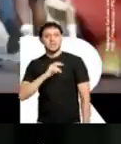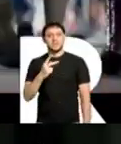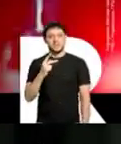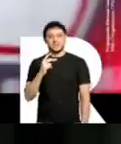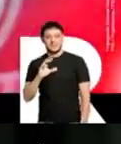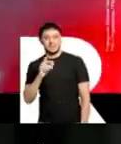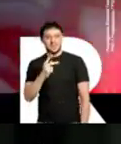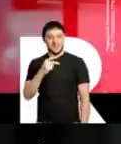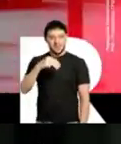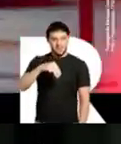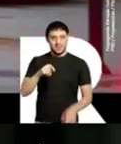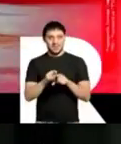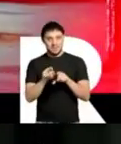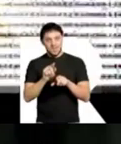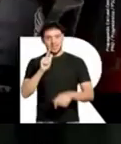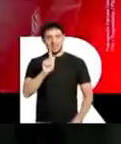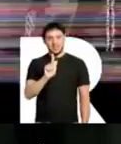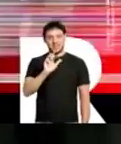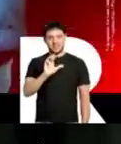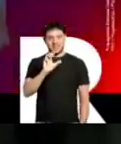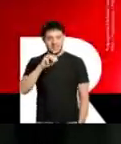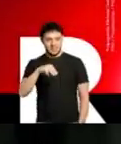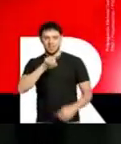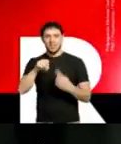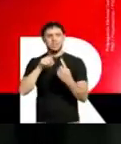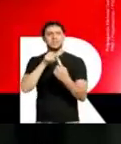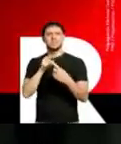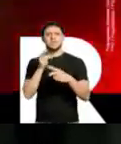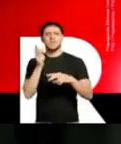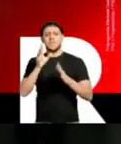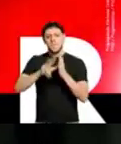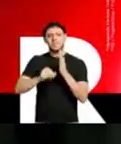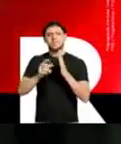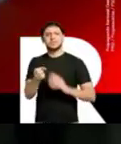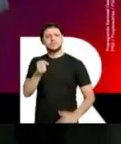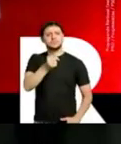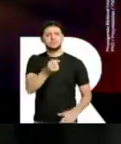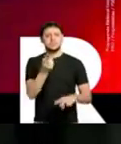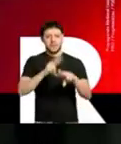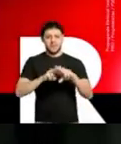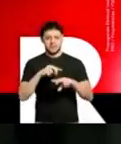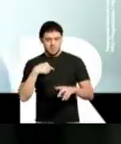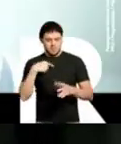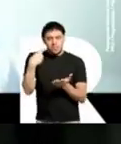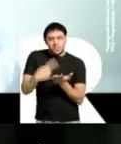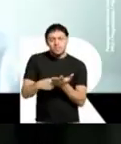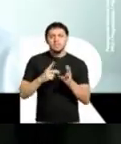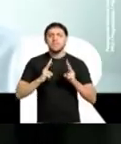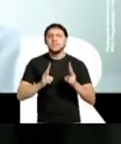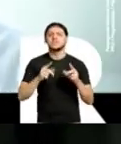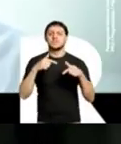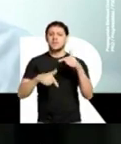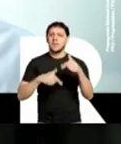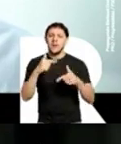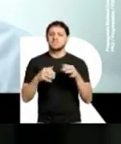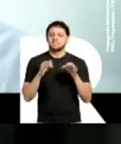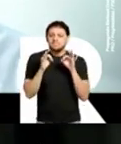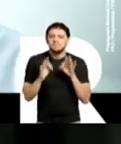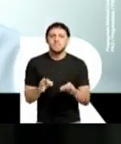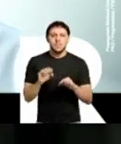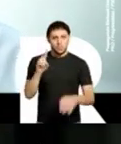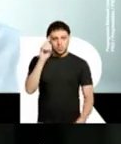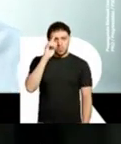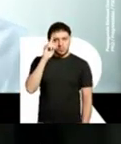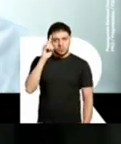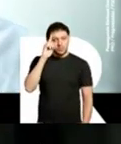Civil, a Polícia Militar, a Guarda Civil Metropolitana a prender bandidos. Meu compromisso é continuar trabalhando duro, firme, todos os